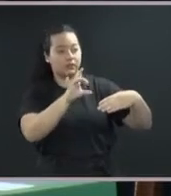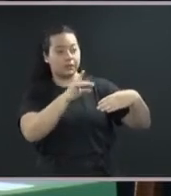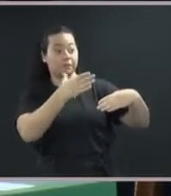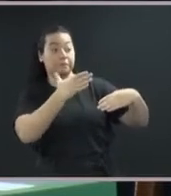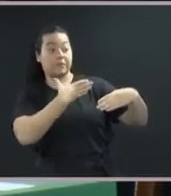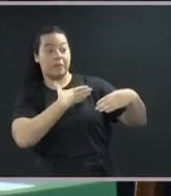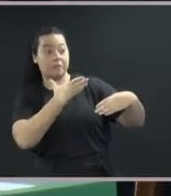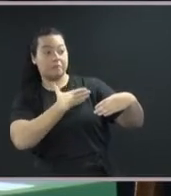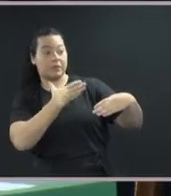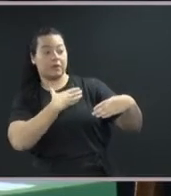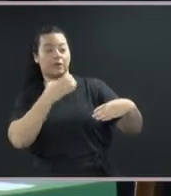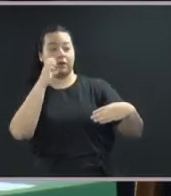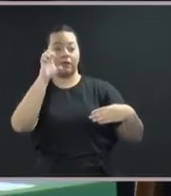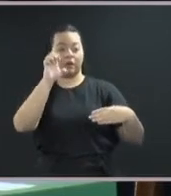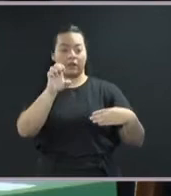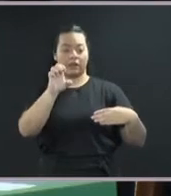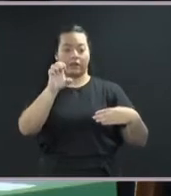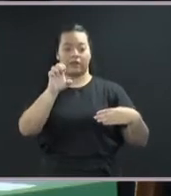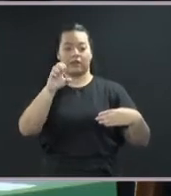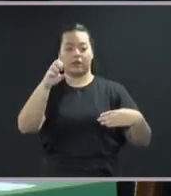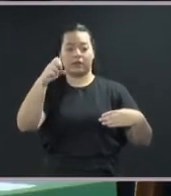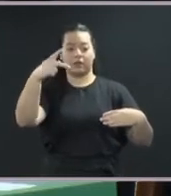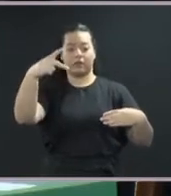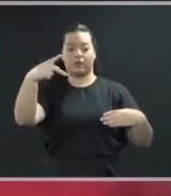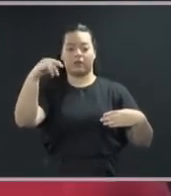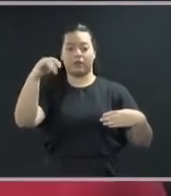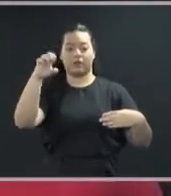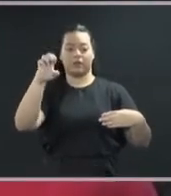da Ásia em Cristo.